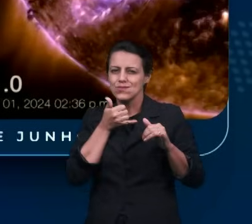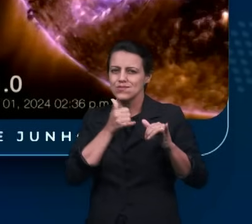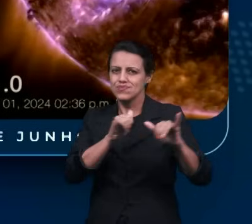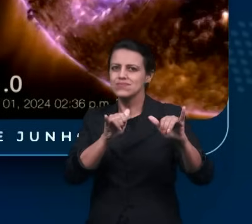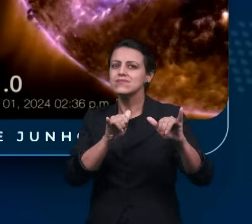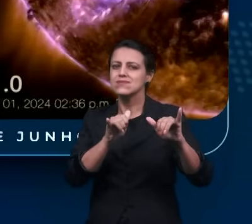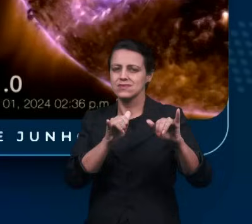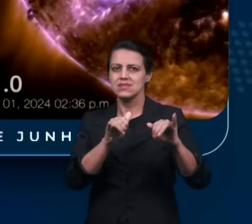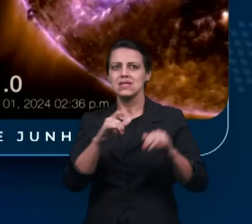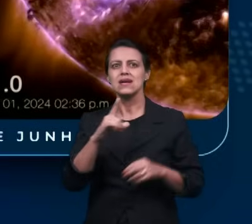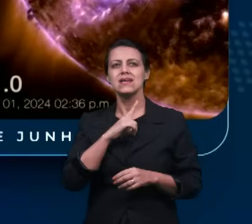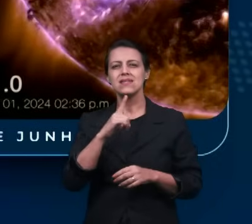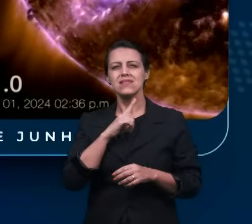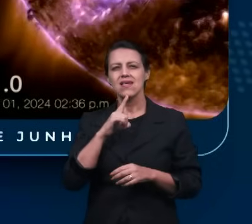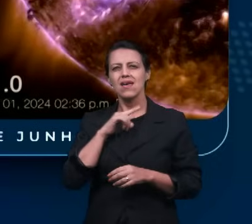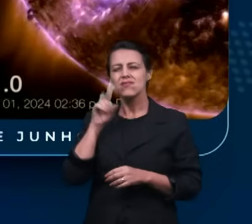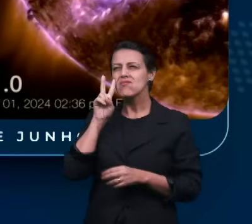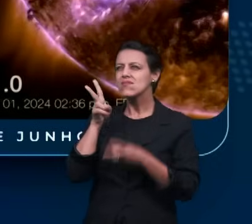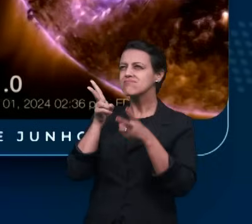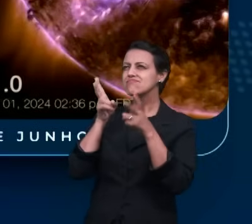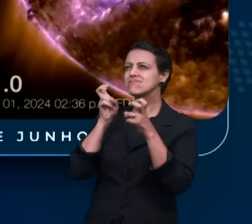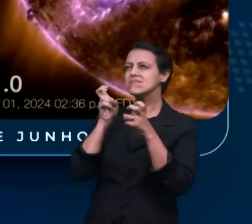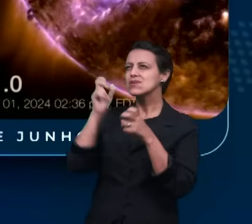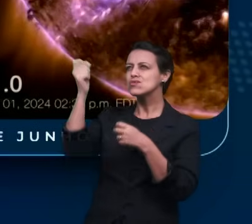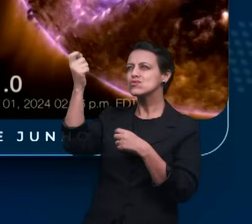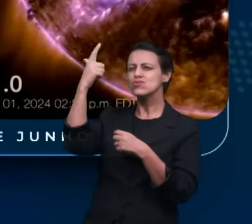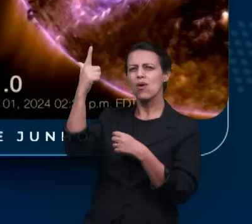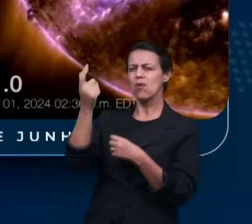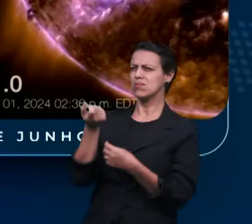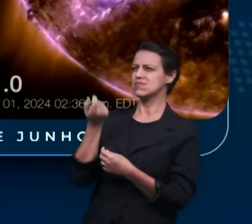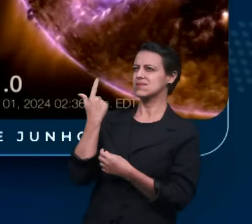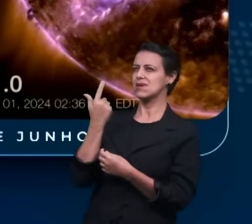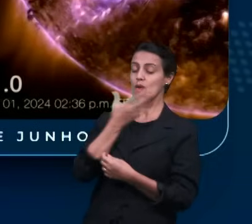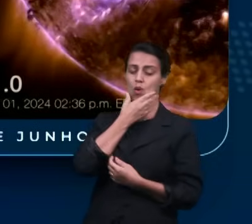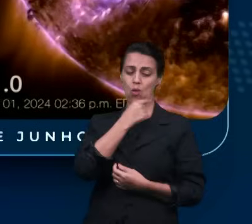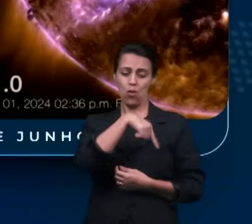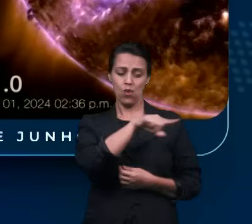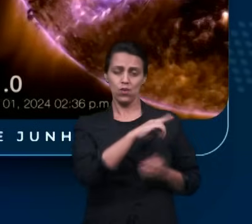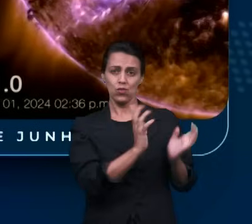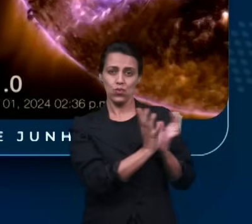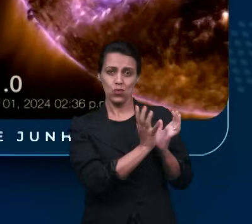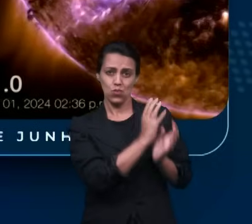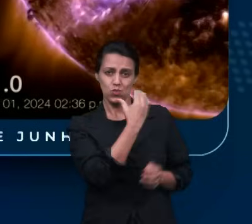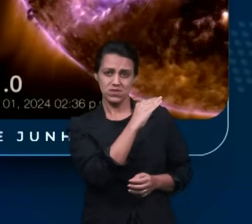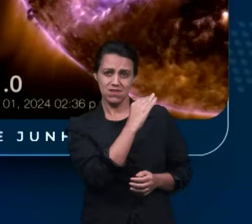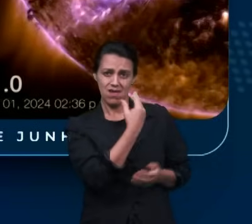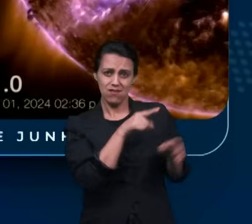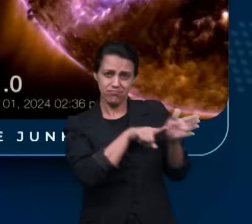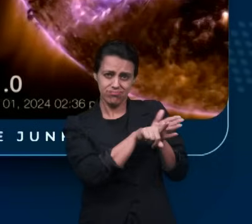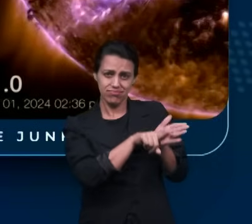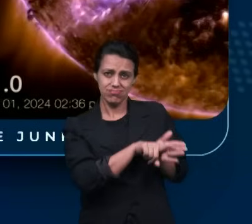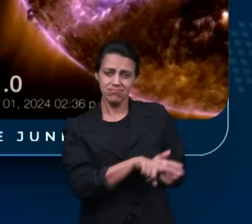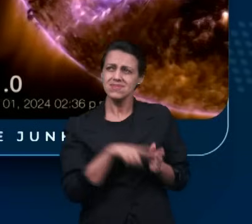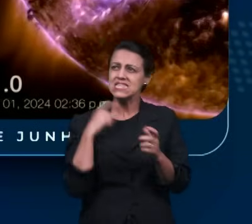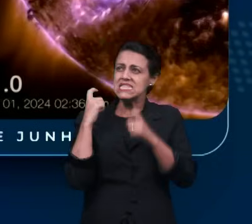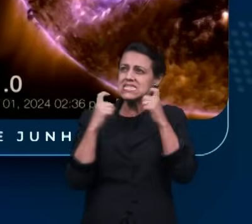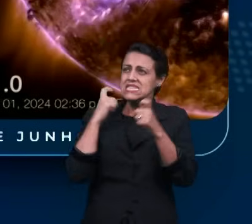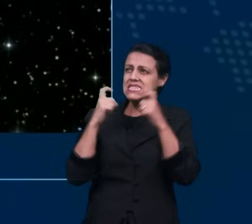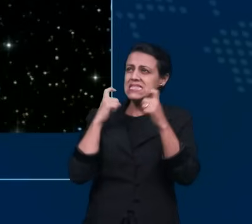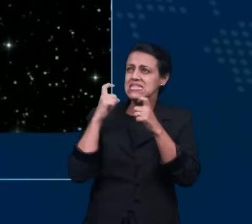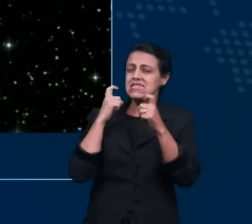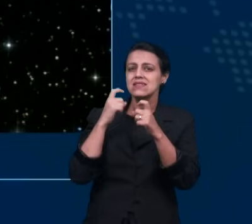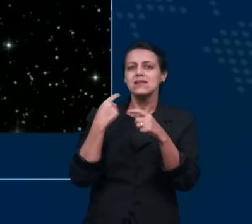mancha solar estranha, né, que preocupa os cientistas, porque as estrelas, né, além dessa mancha no Sol,